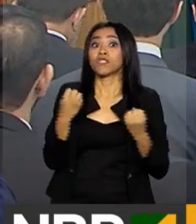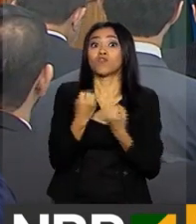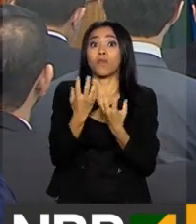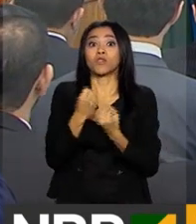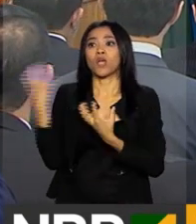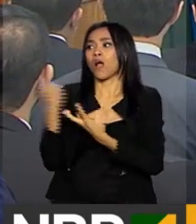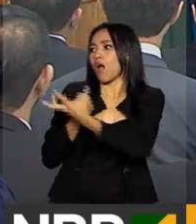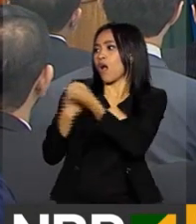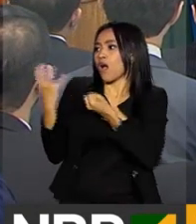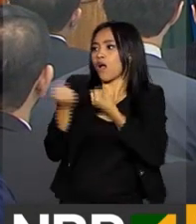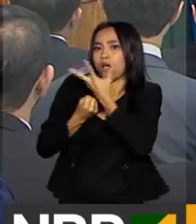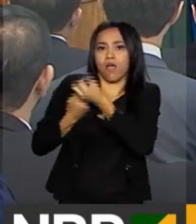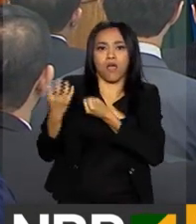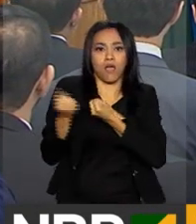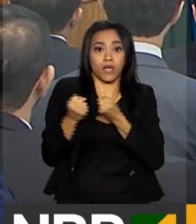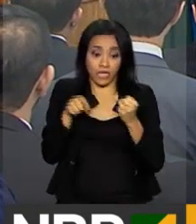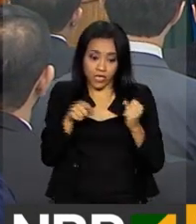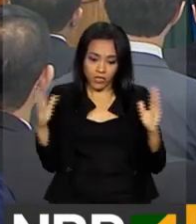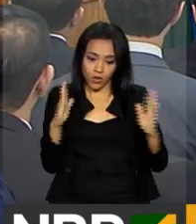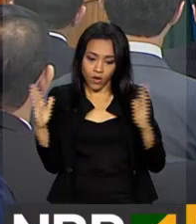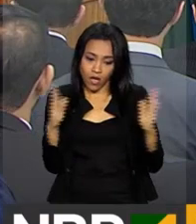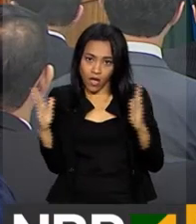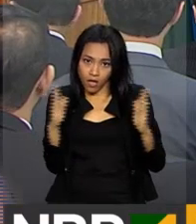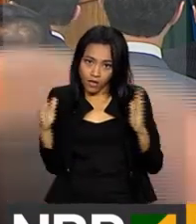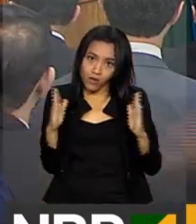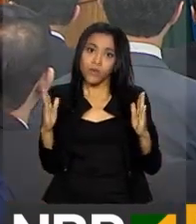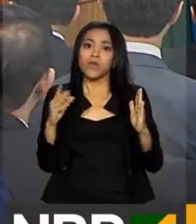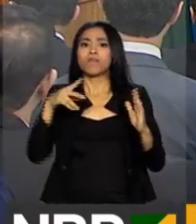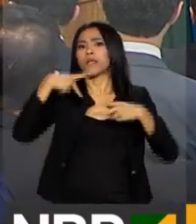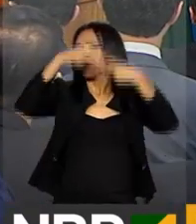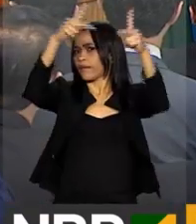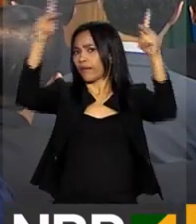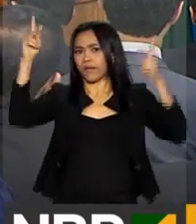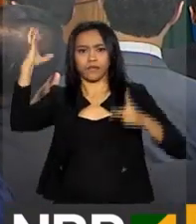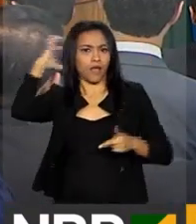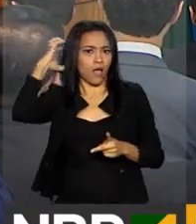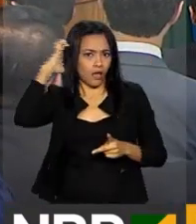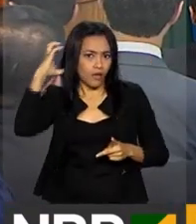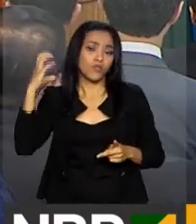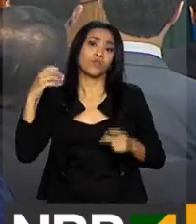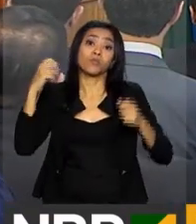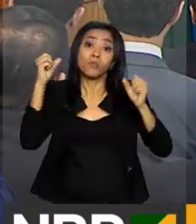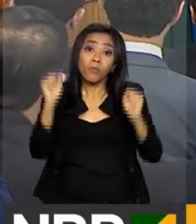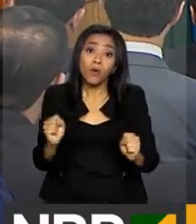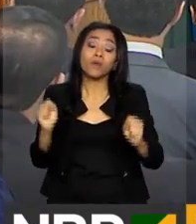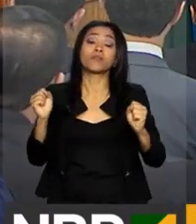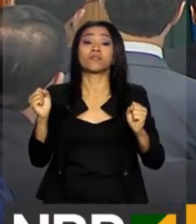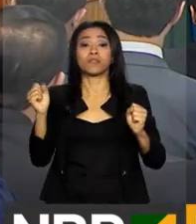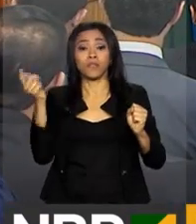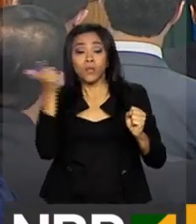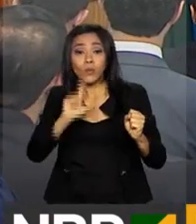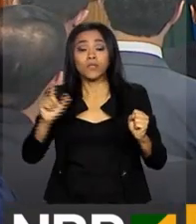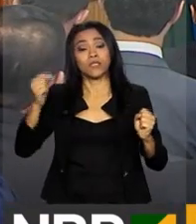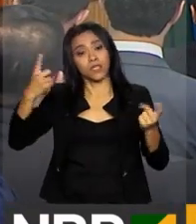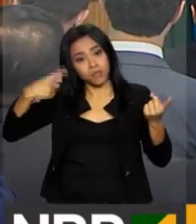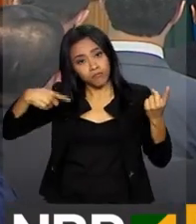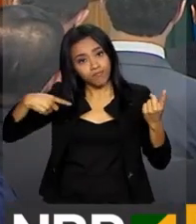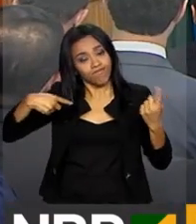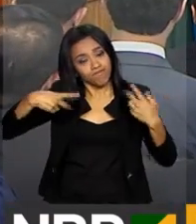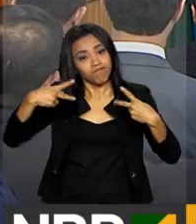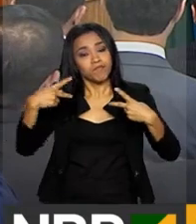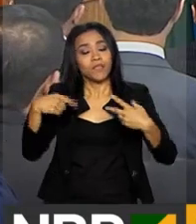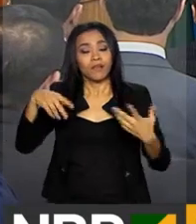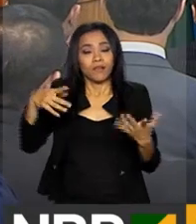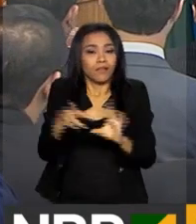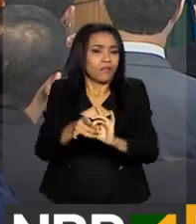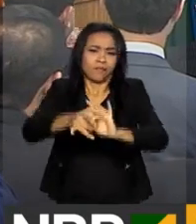que aquele horário nobre sirva para que as emissoras de rádio possam prosperar cada vez mais utilizando esse